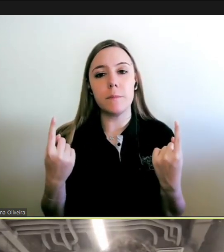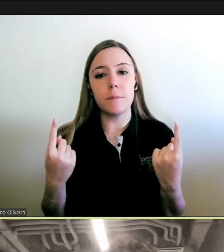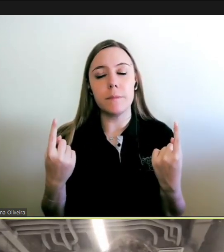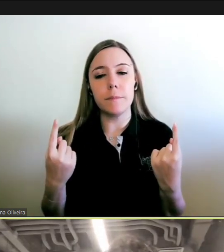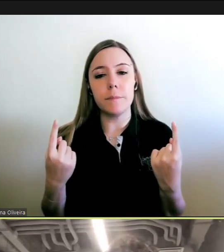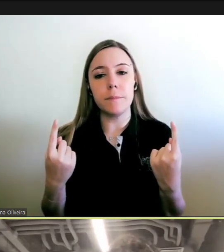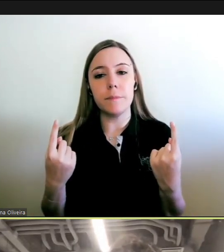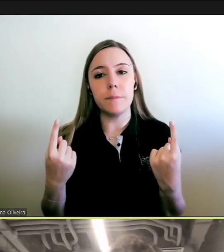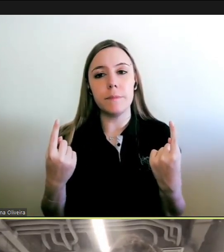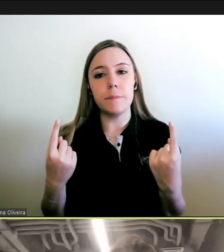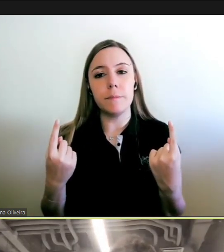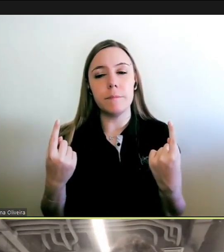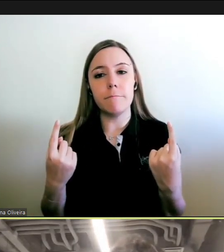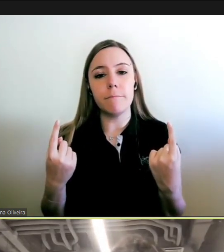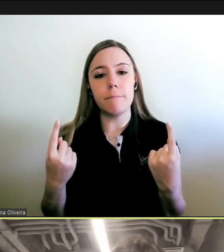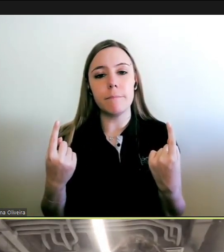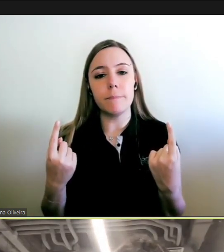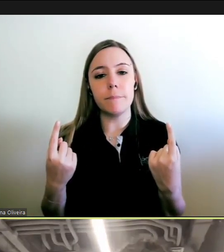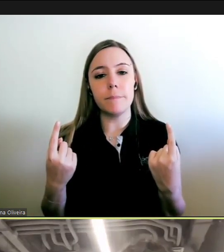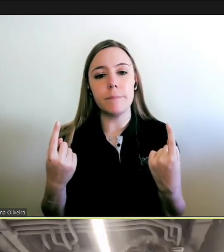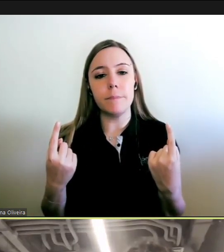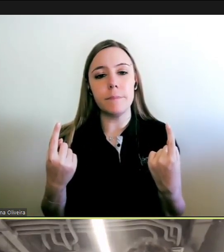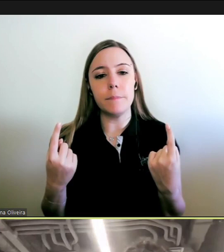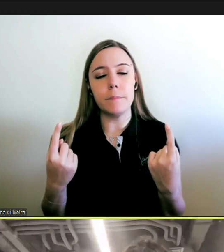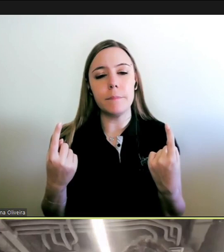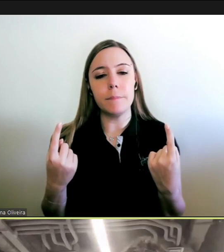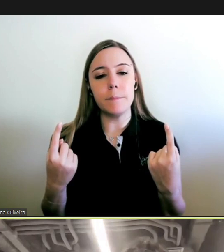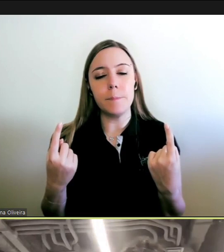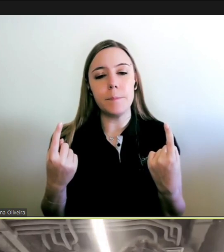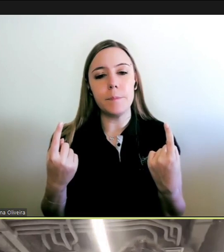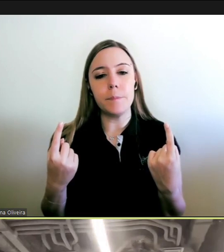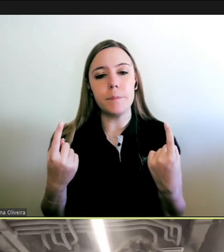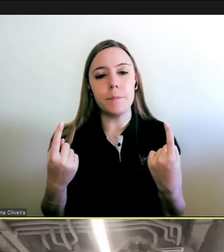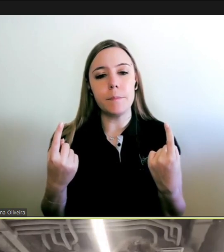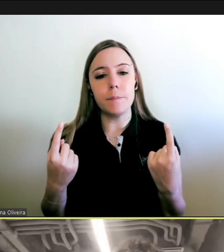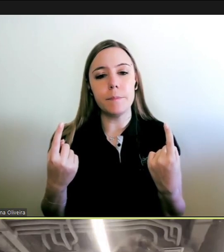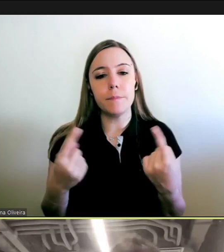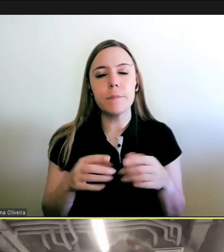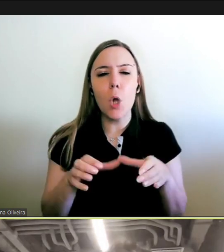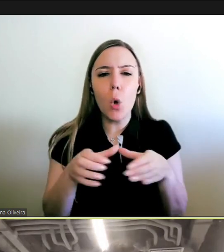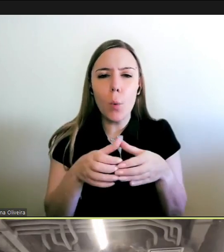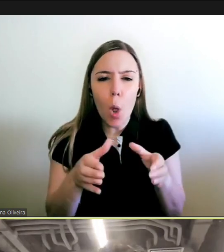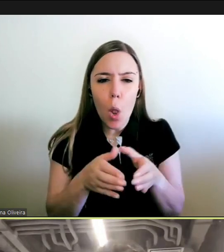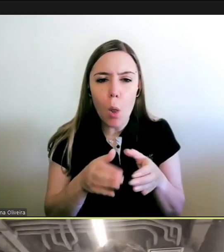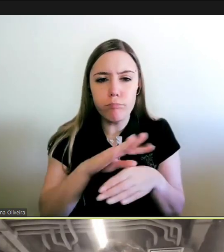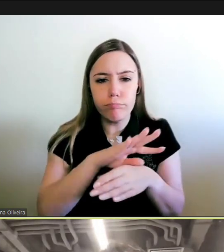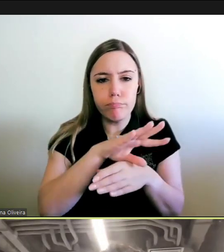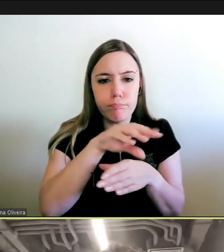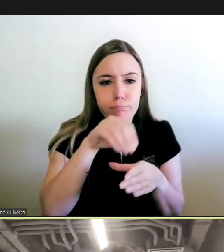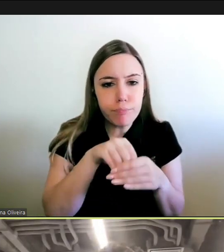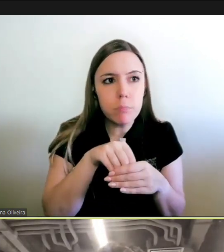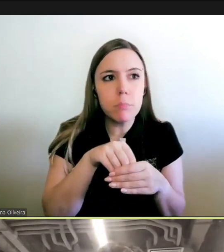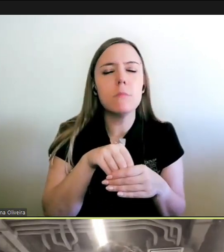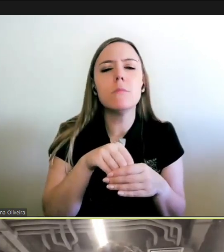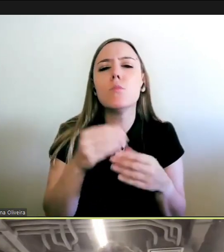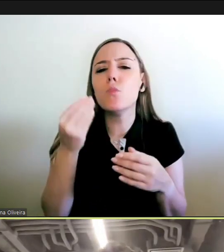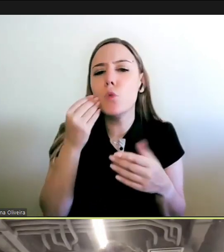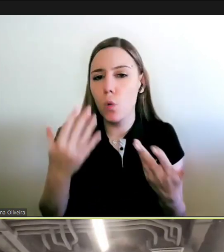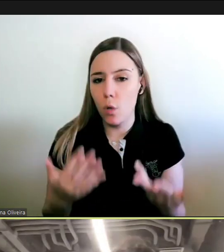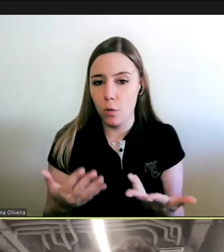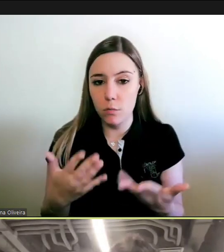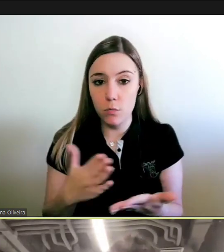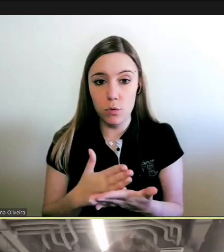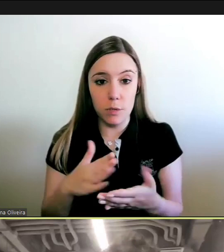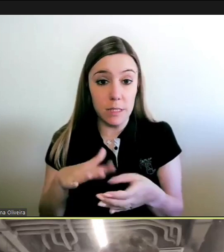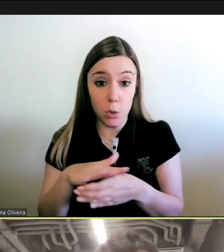administração pública a promoção da inclusividade de grupos minoritários? Portanto, não apenas da questão